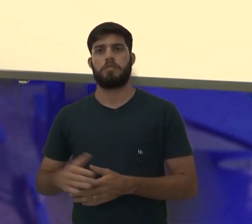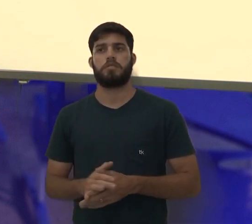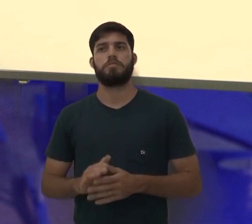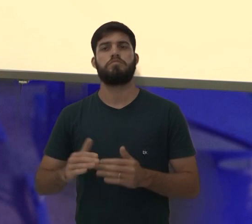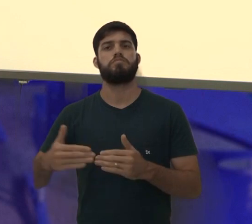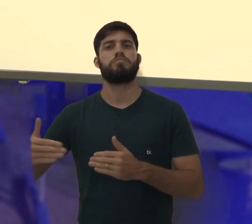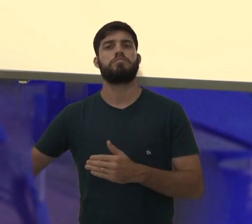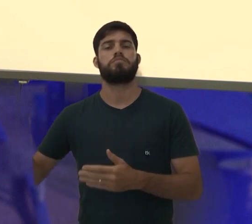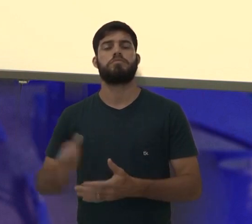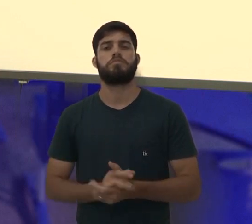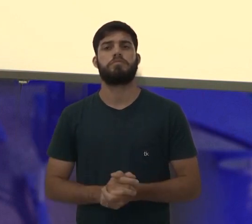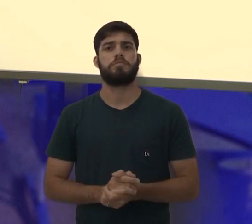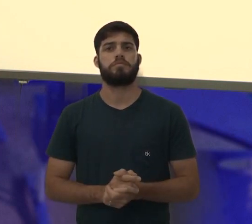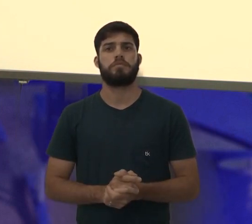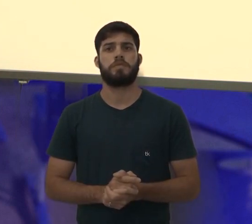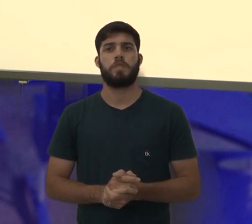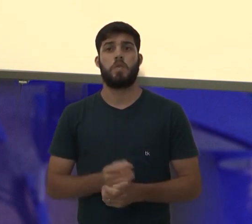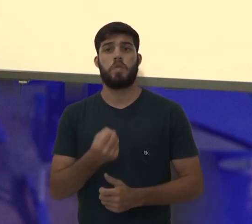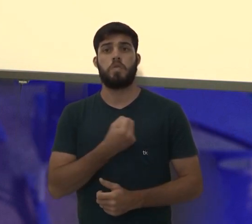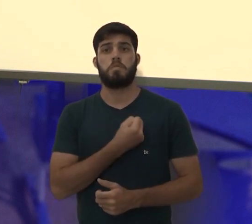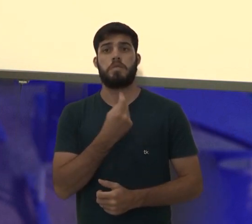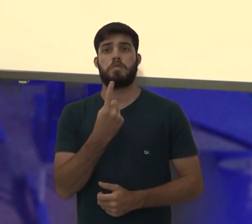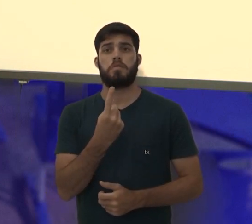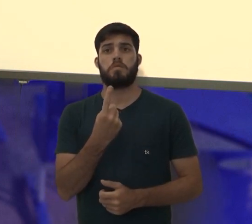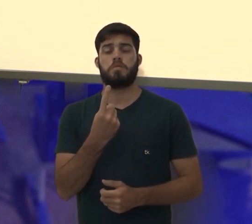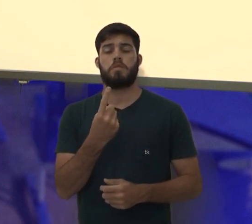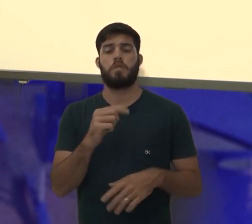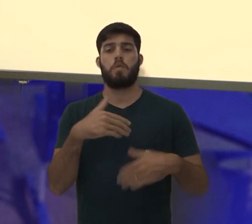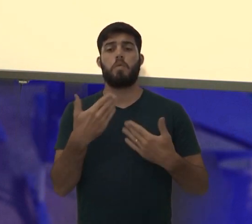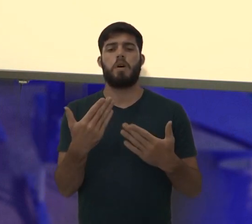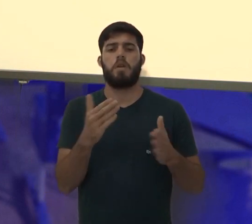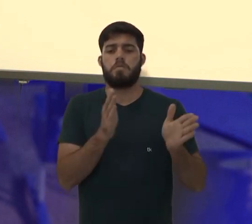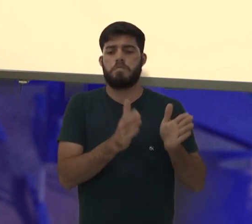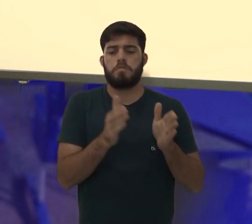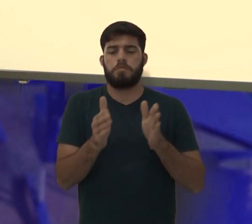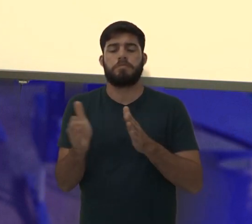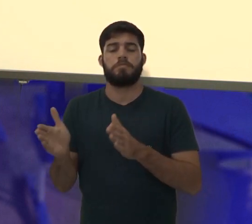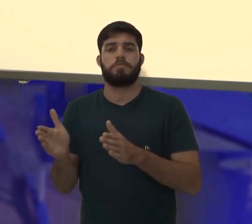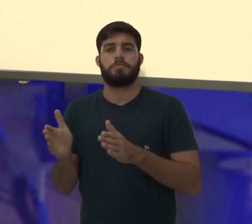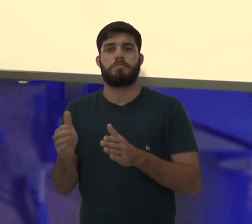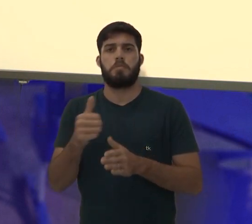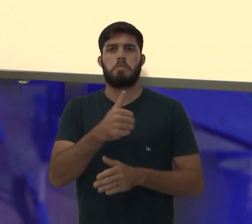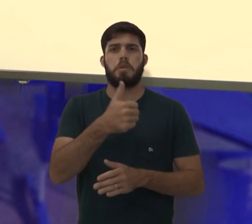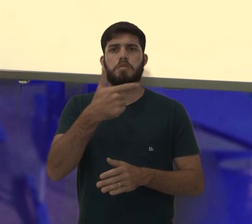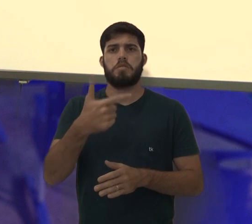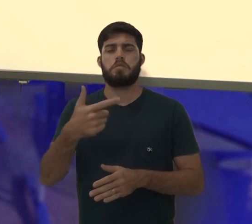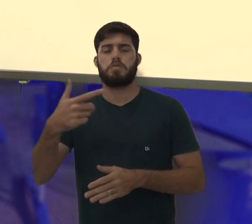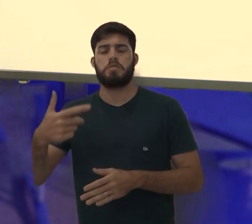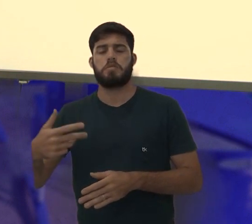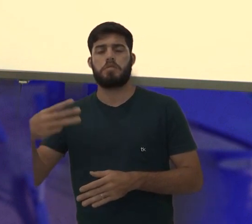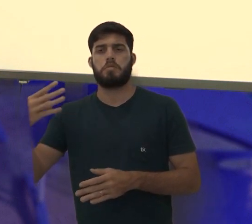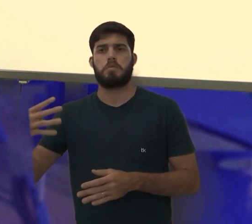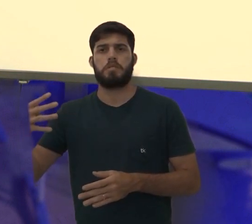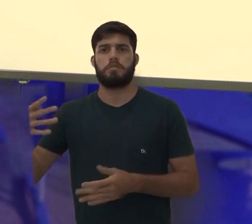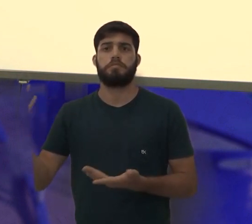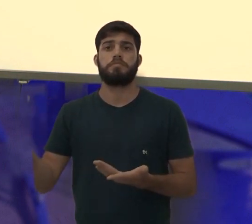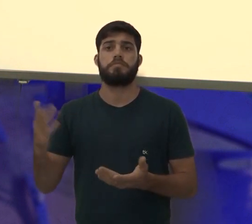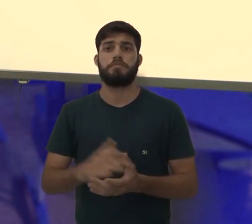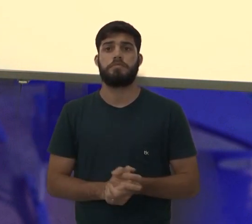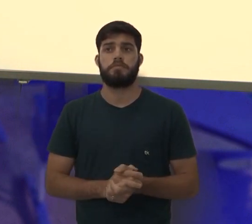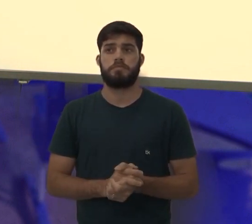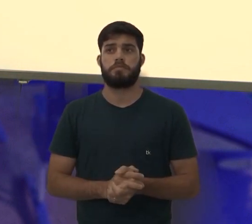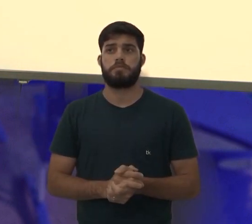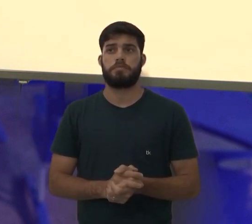diante. O número 1 vai estar em que posição nessa sequência? Então, para vocês encontrarem o